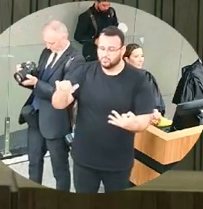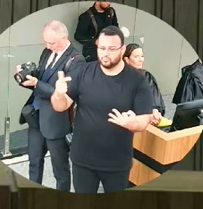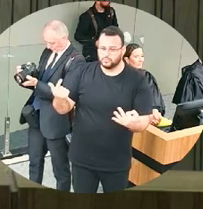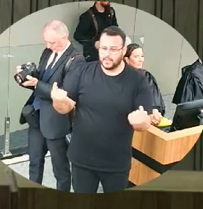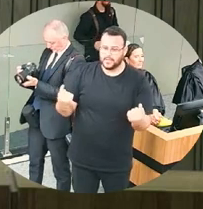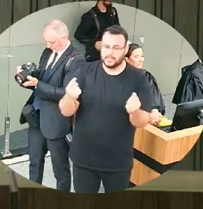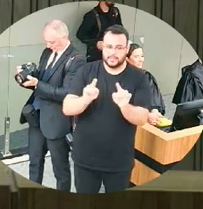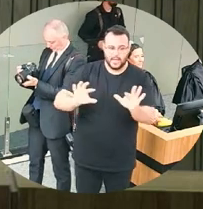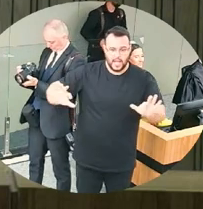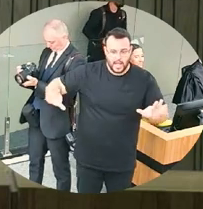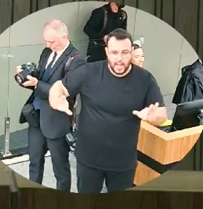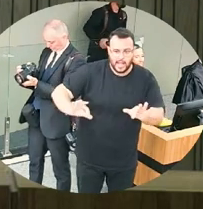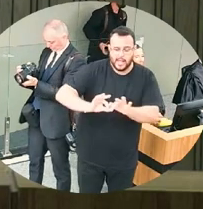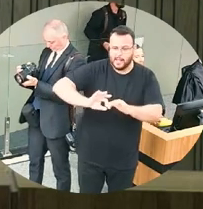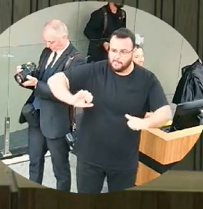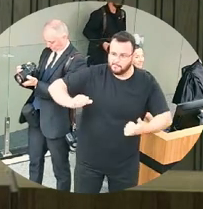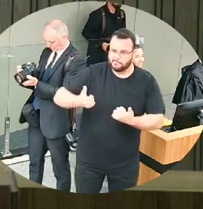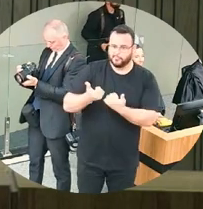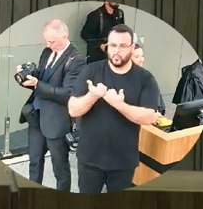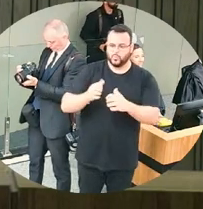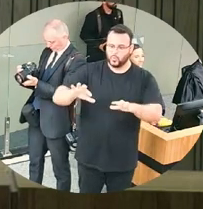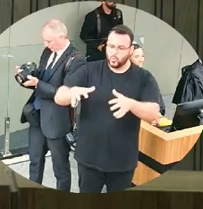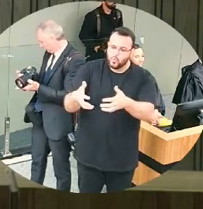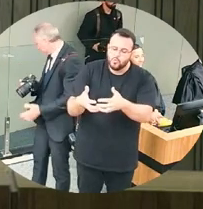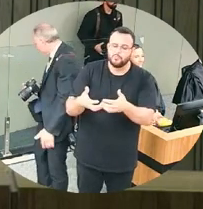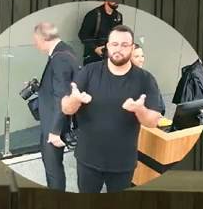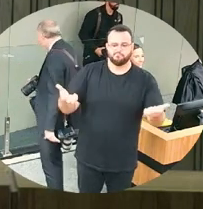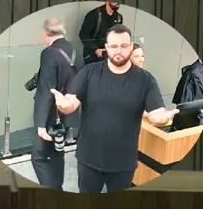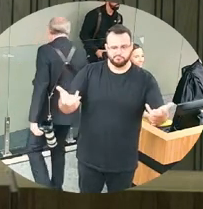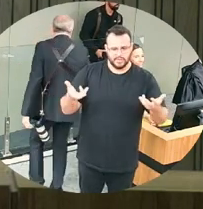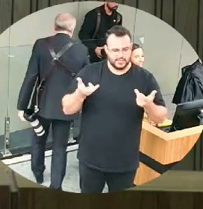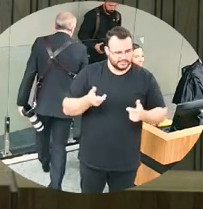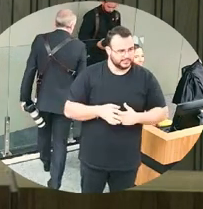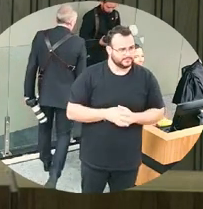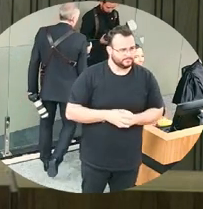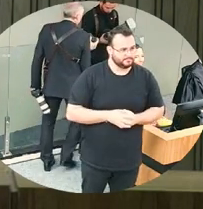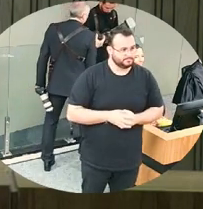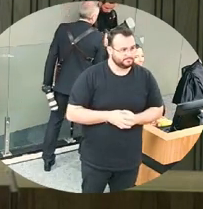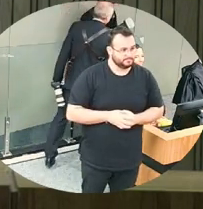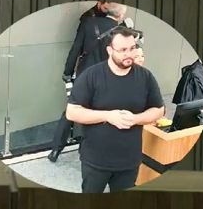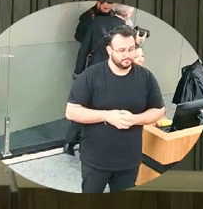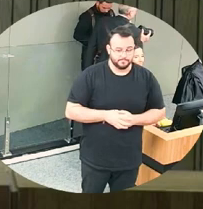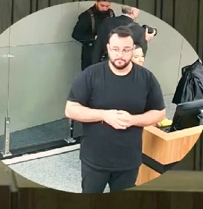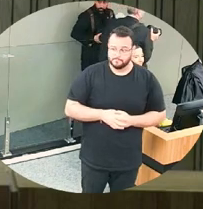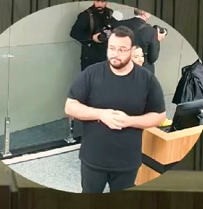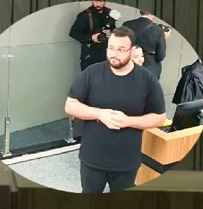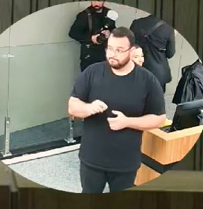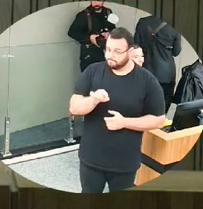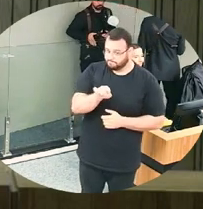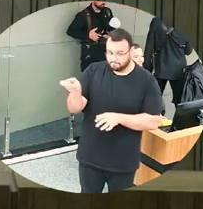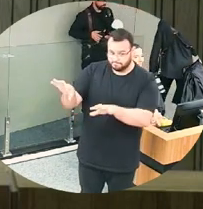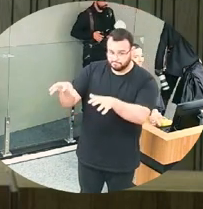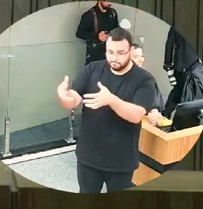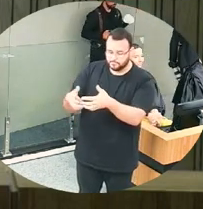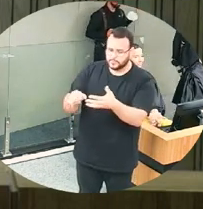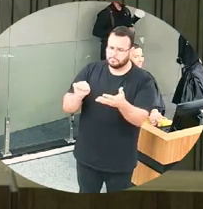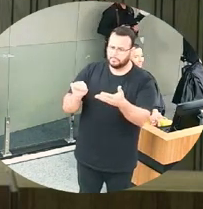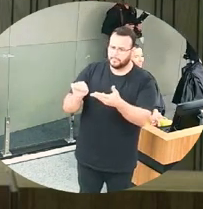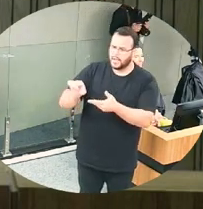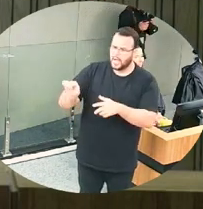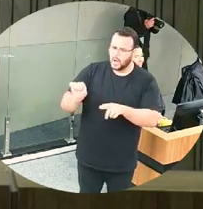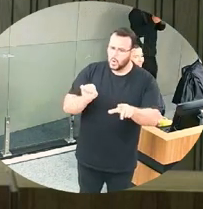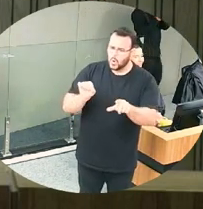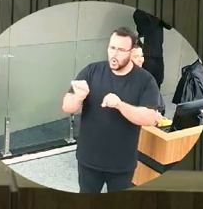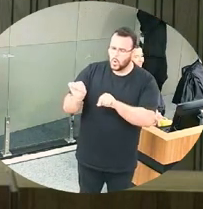pares e da minha valiosa equipe Aliás foi a escolha dos que participariam do meu projeto que